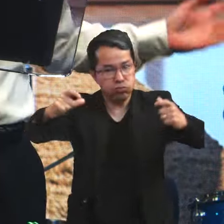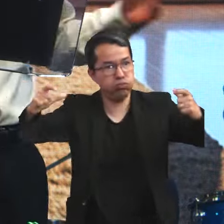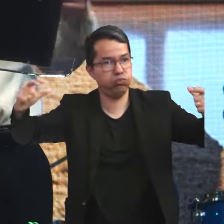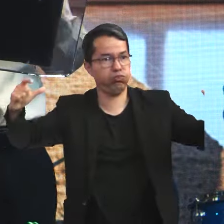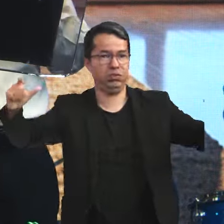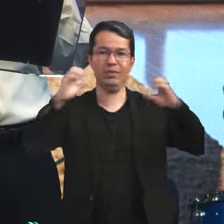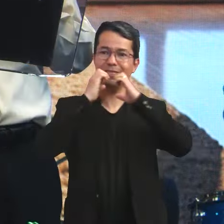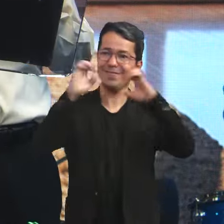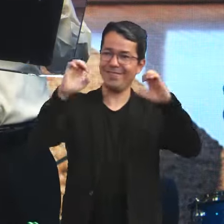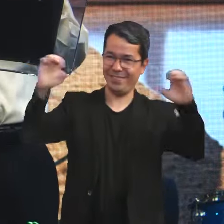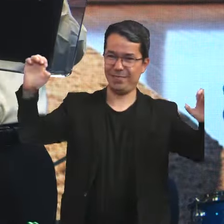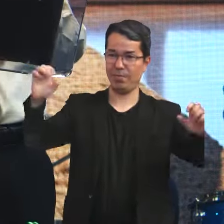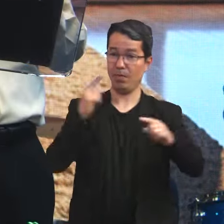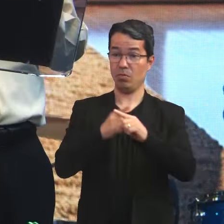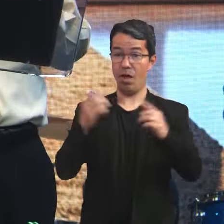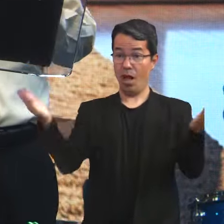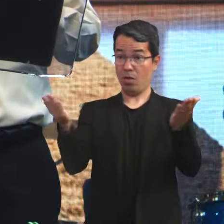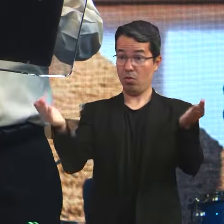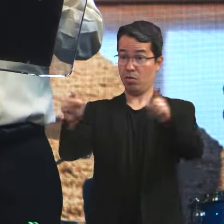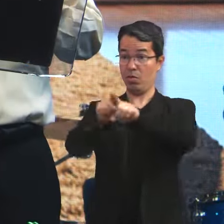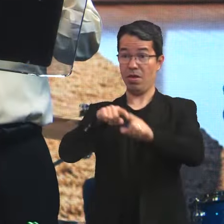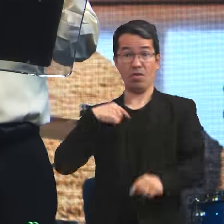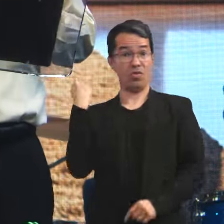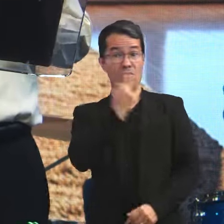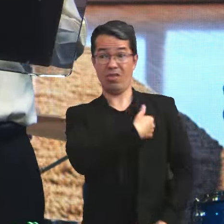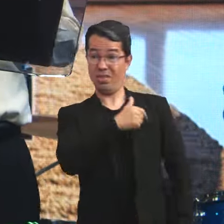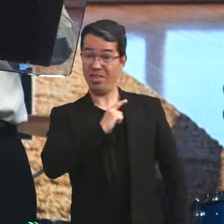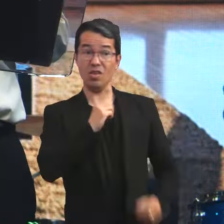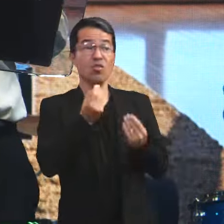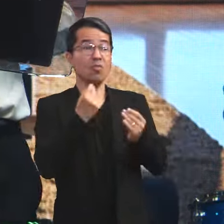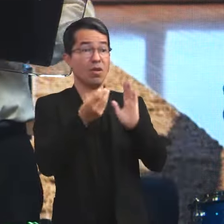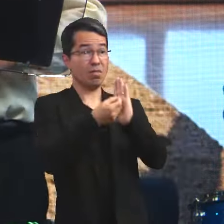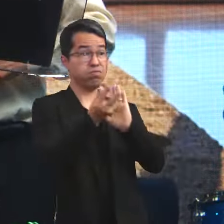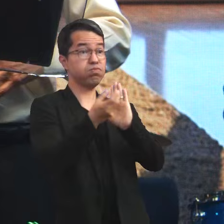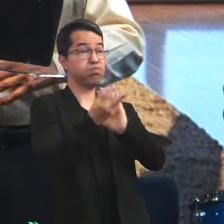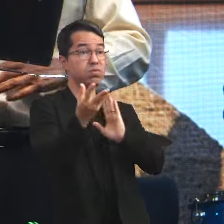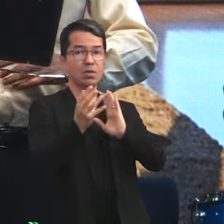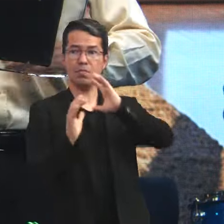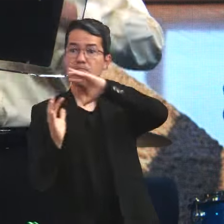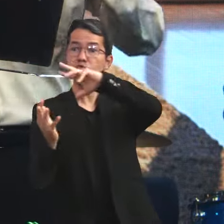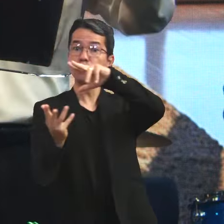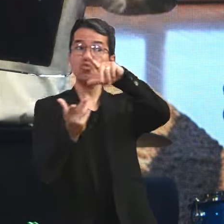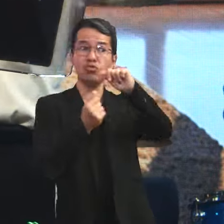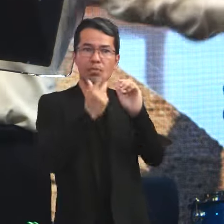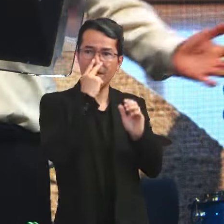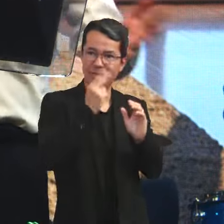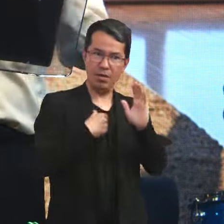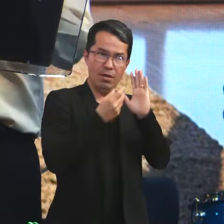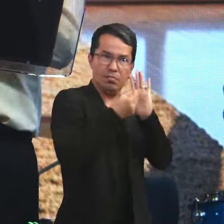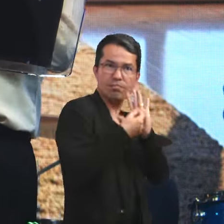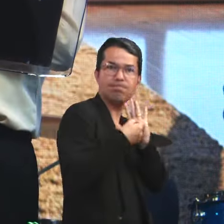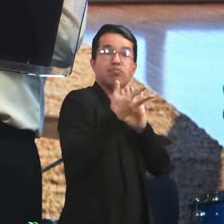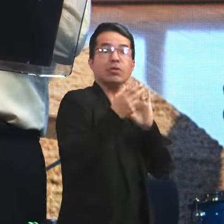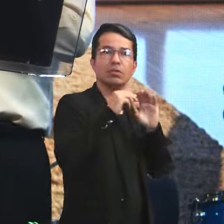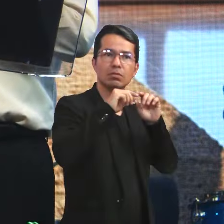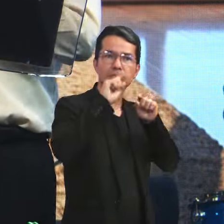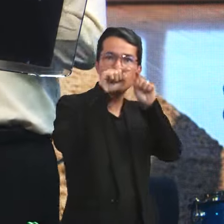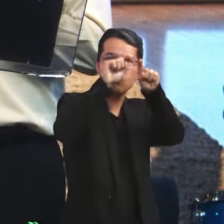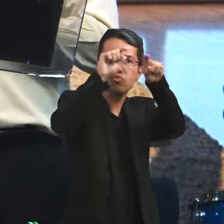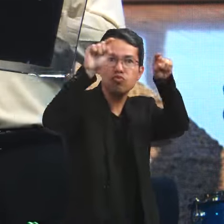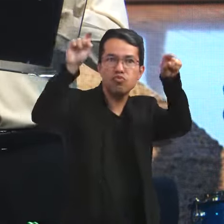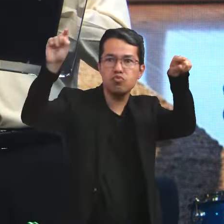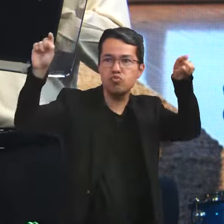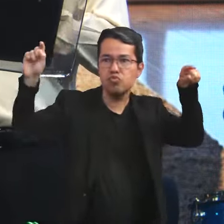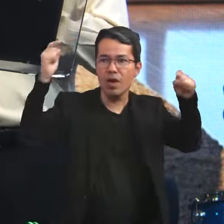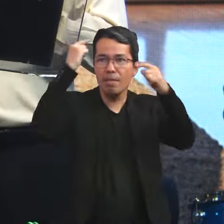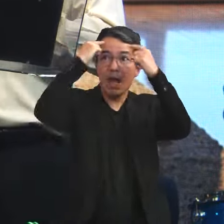que que que evelho possa encher todo mundo evang saturar que evangelho